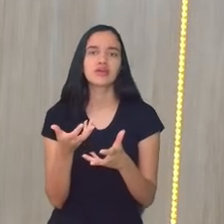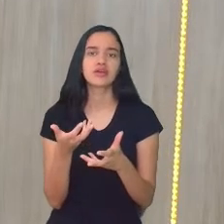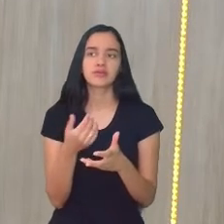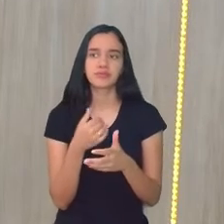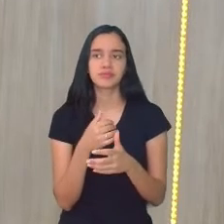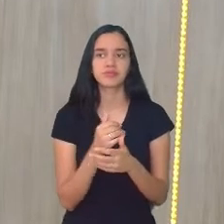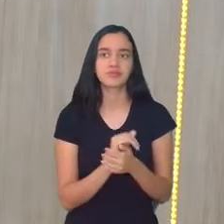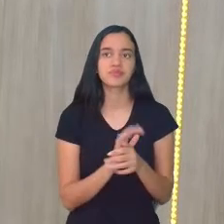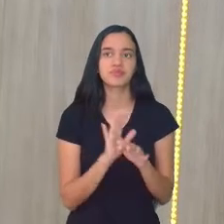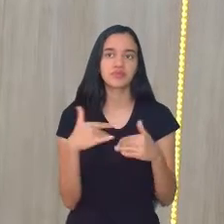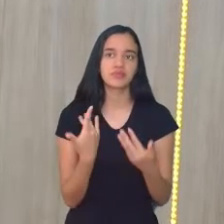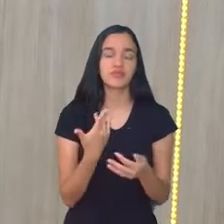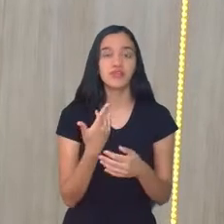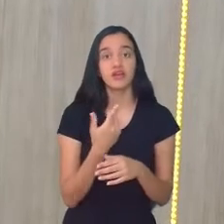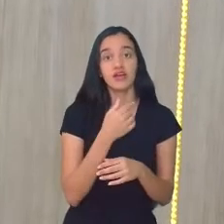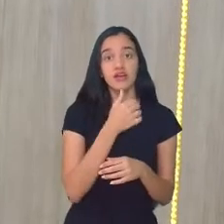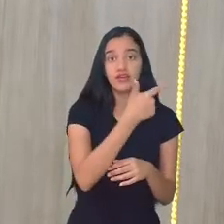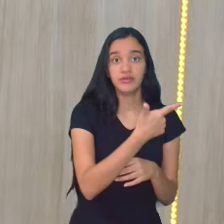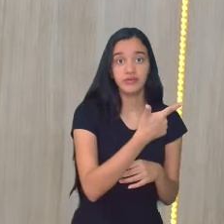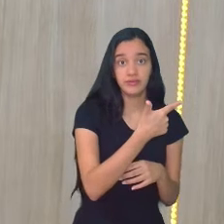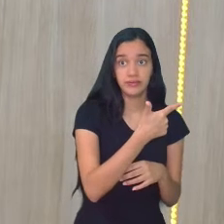Olha só.